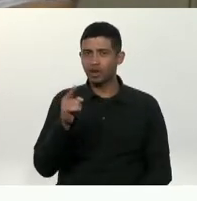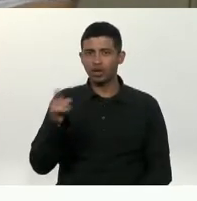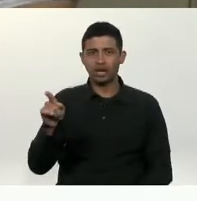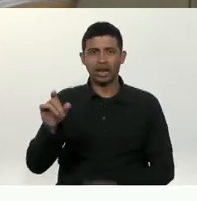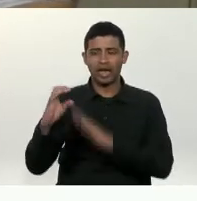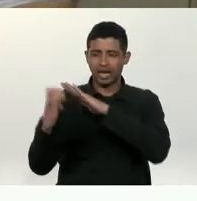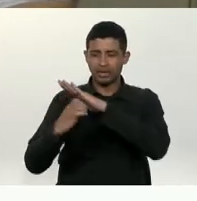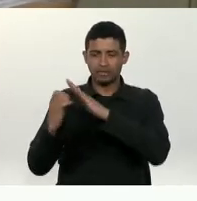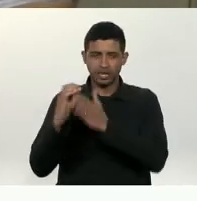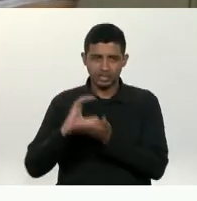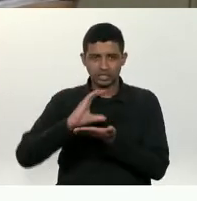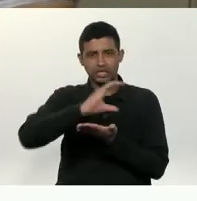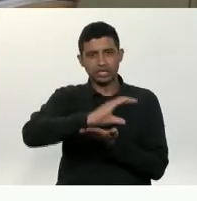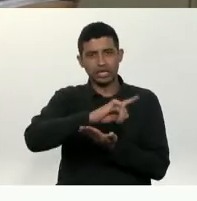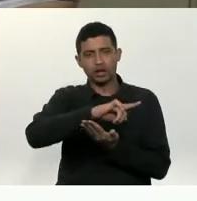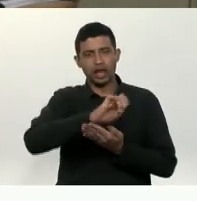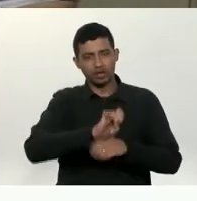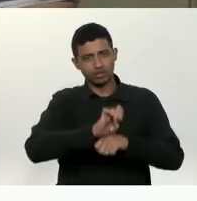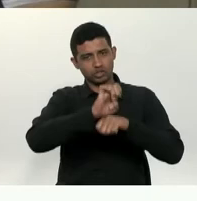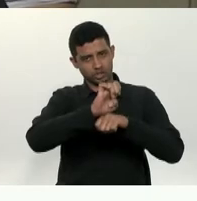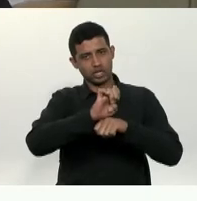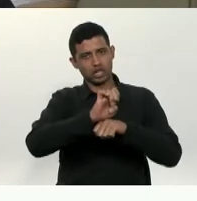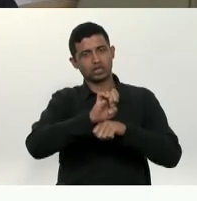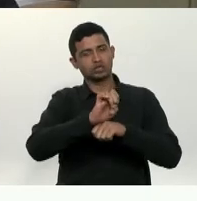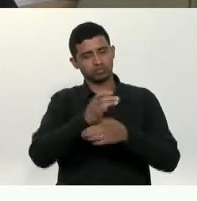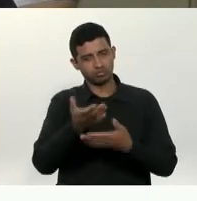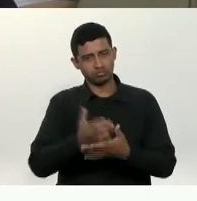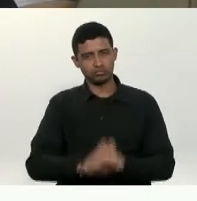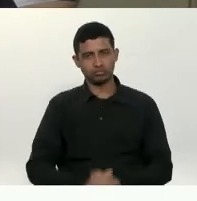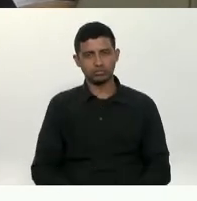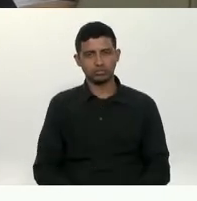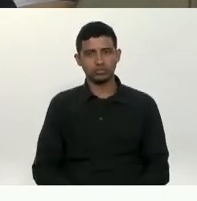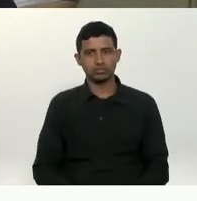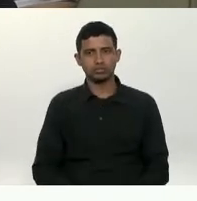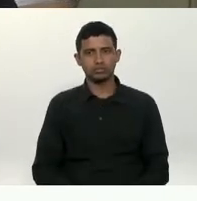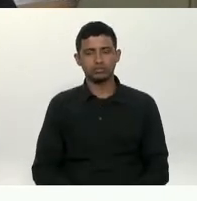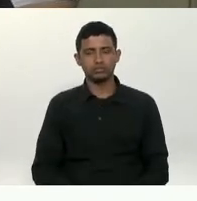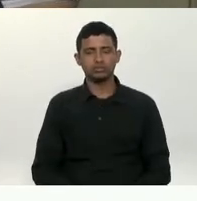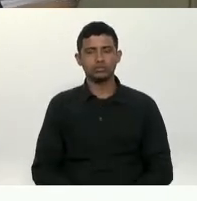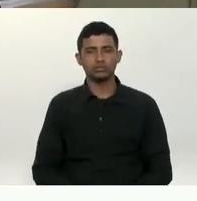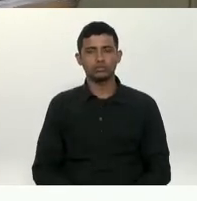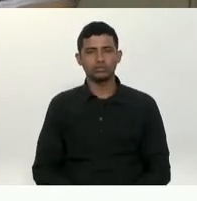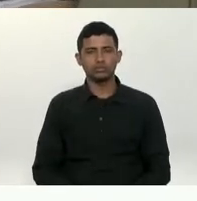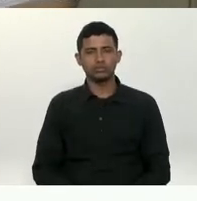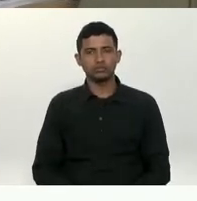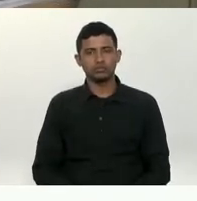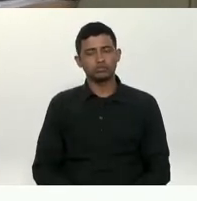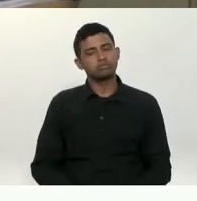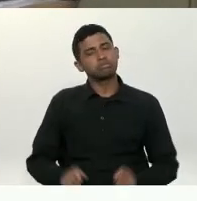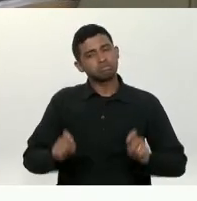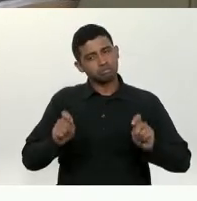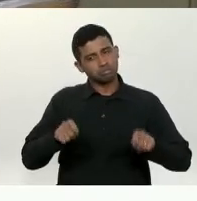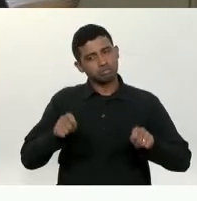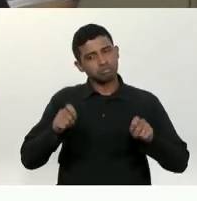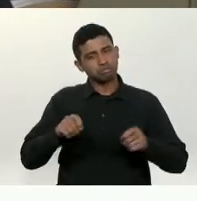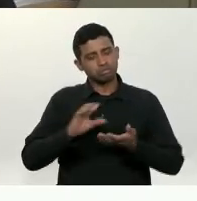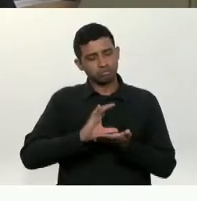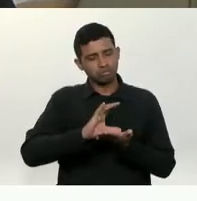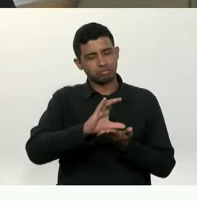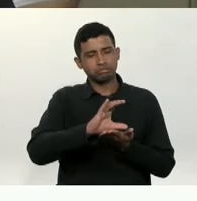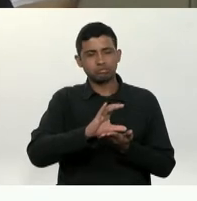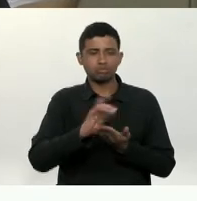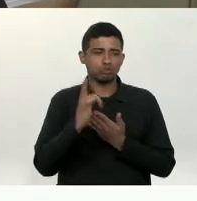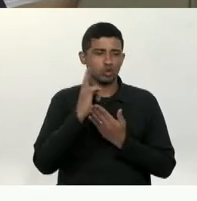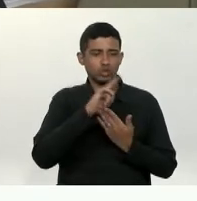Estado é a contrapartida, é uma contrapartida válida e suficiente à reparação